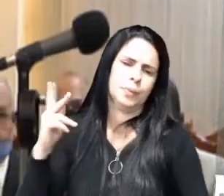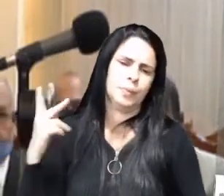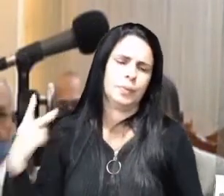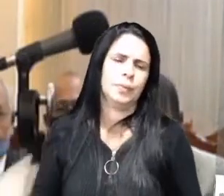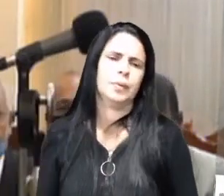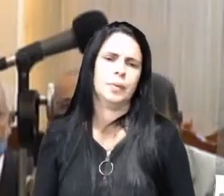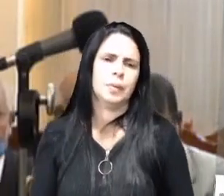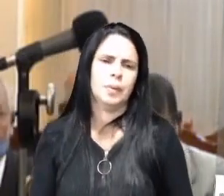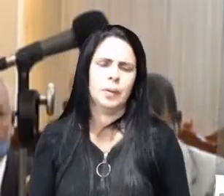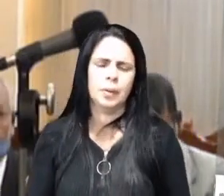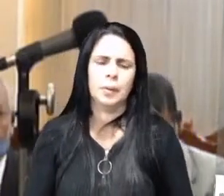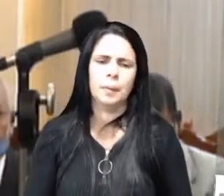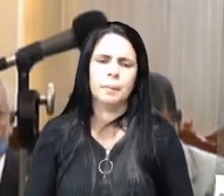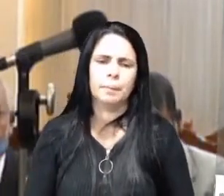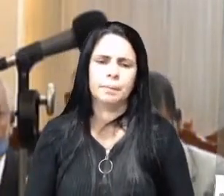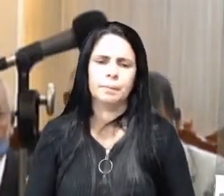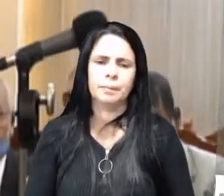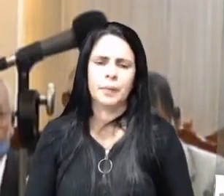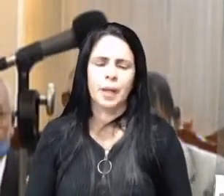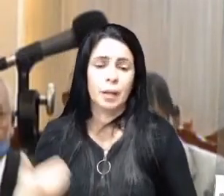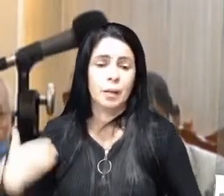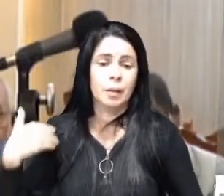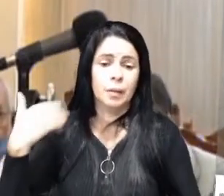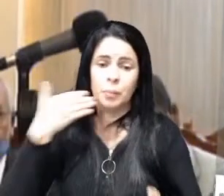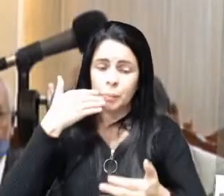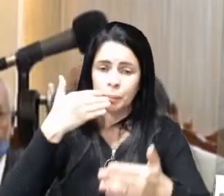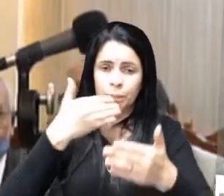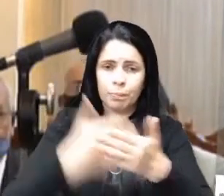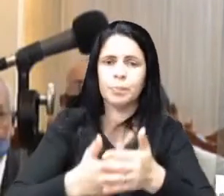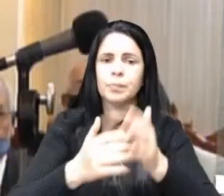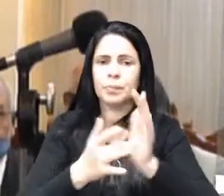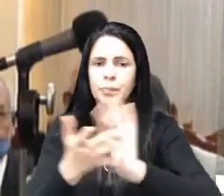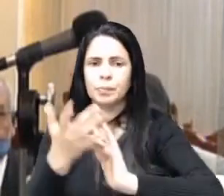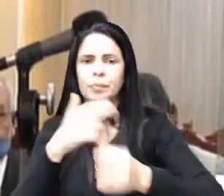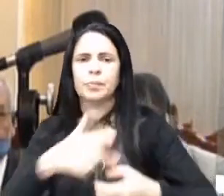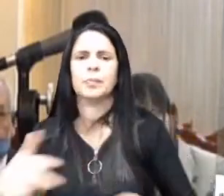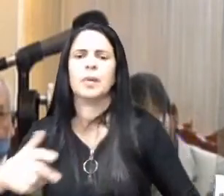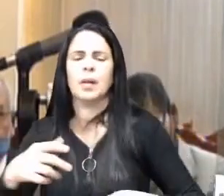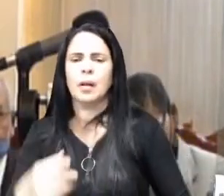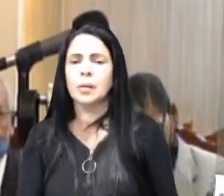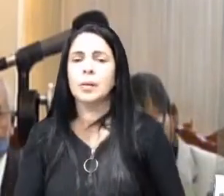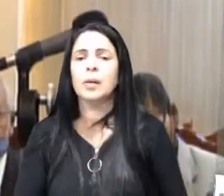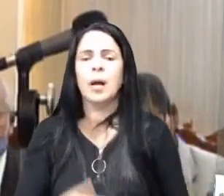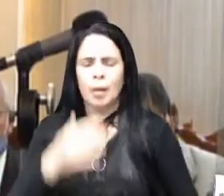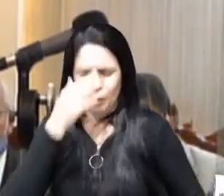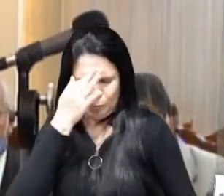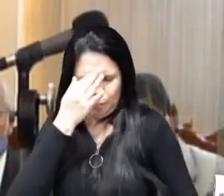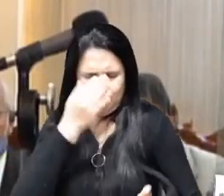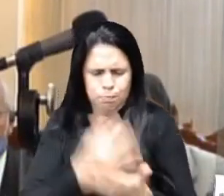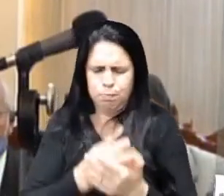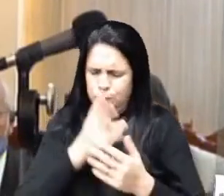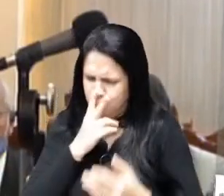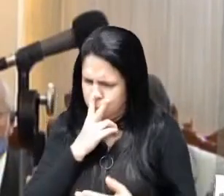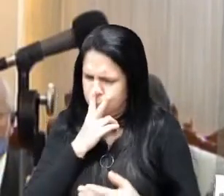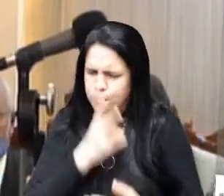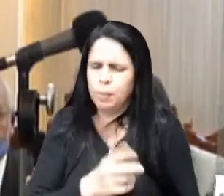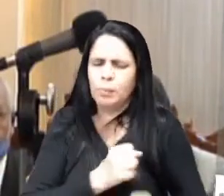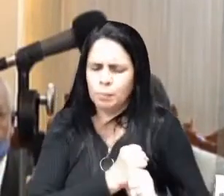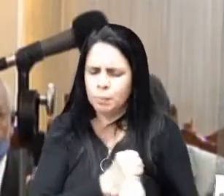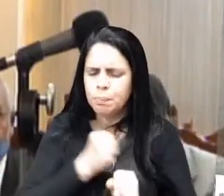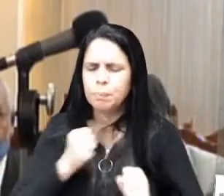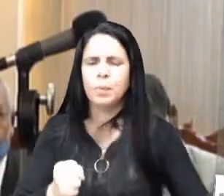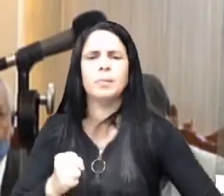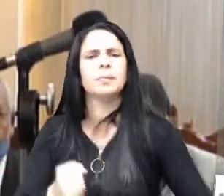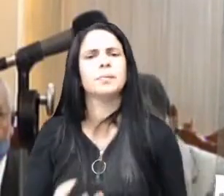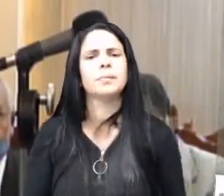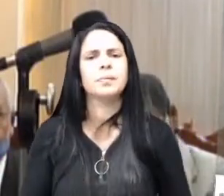tem alimentado a fé dos cristãos. Se existe algo que alimenta a fé da igreja, é essa